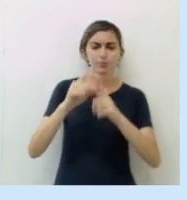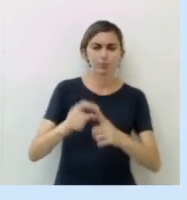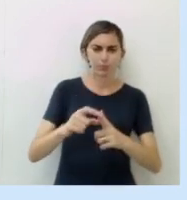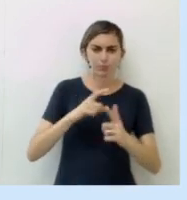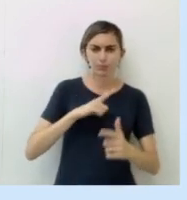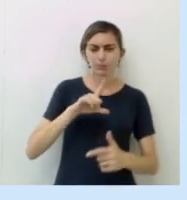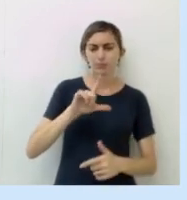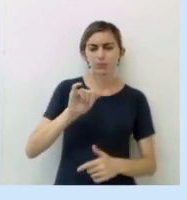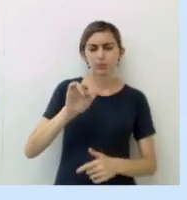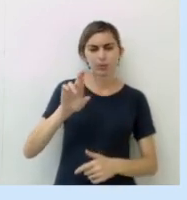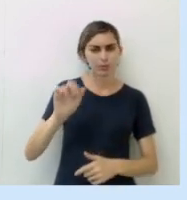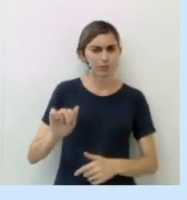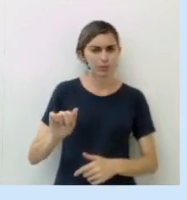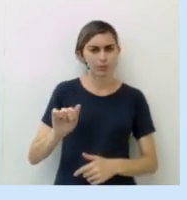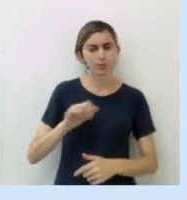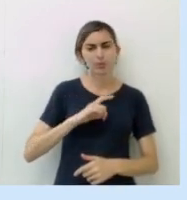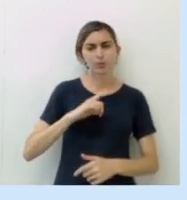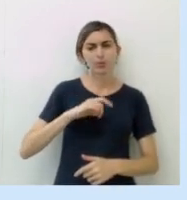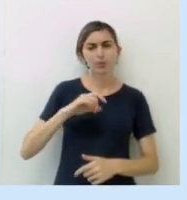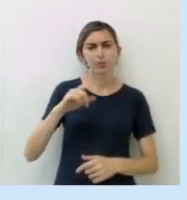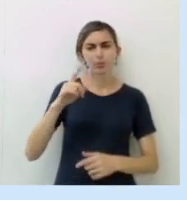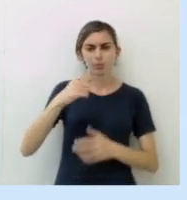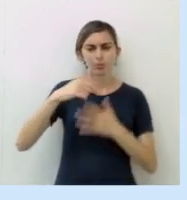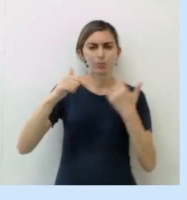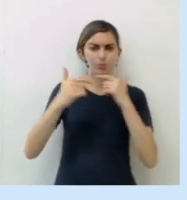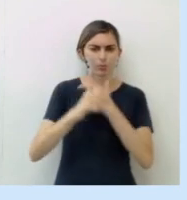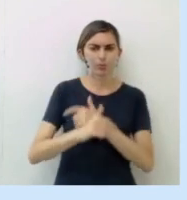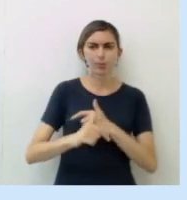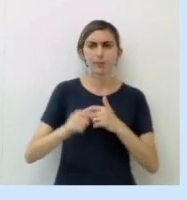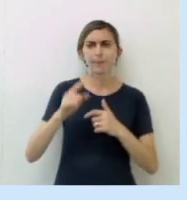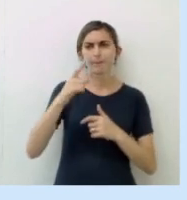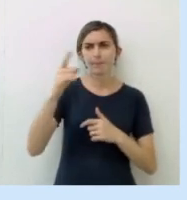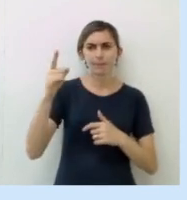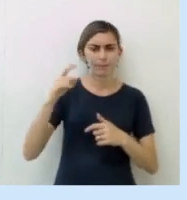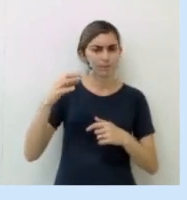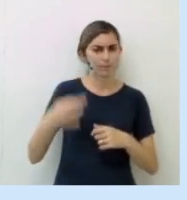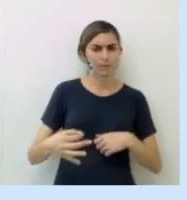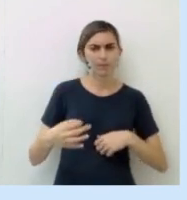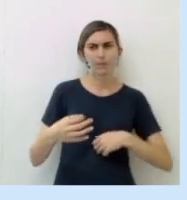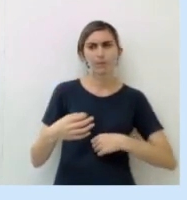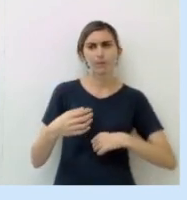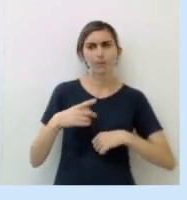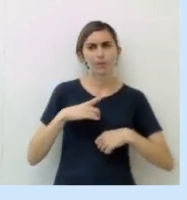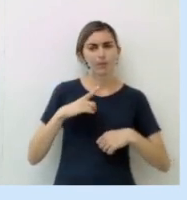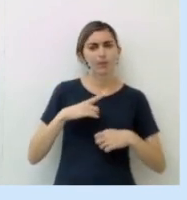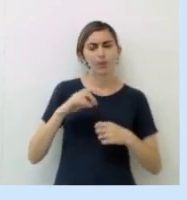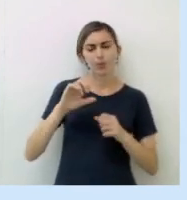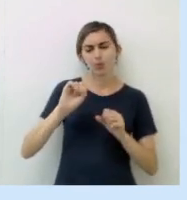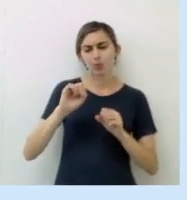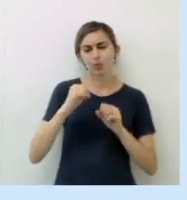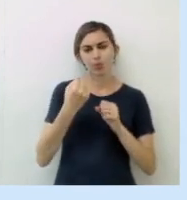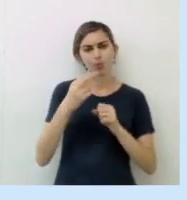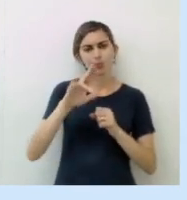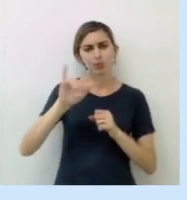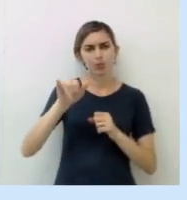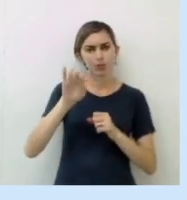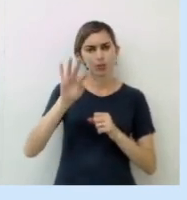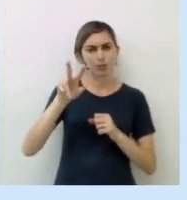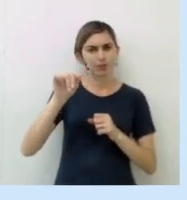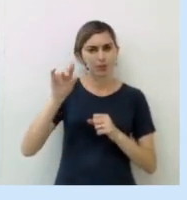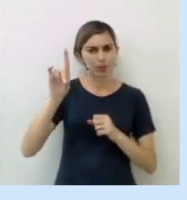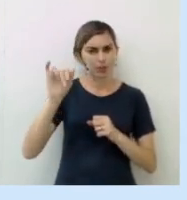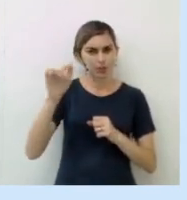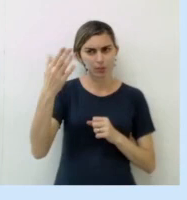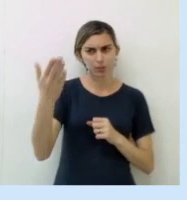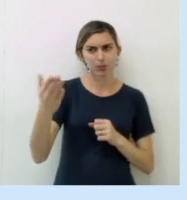de lira, certo? Há o eu lírico, fechando, certo? Há uma alta subjetividade,